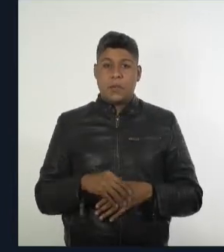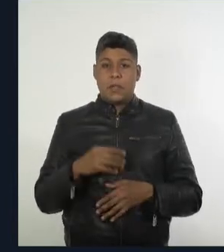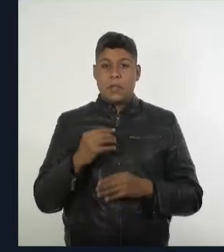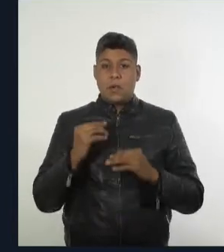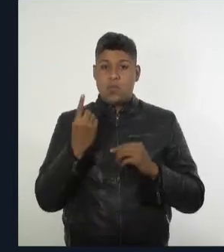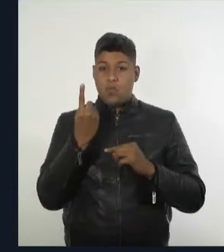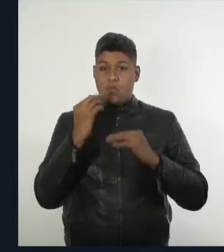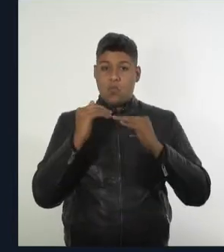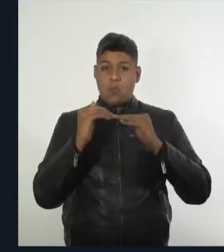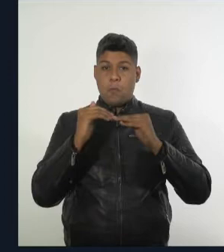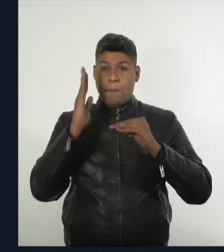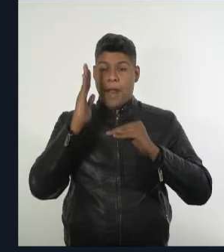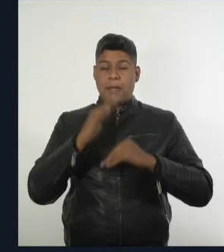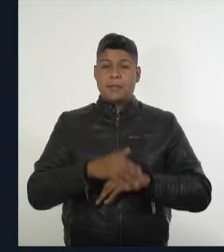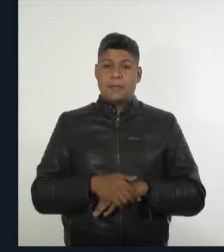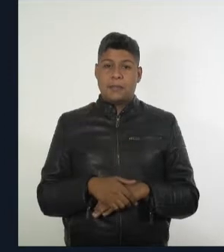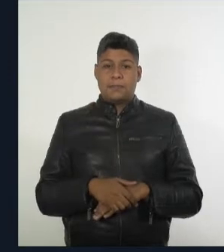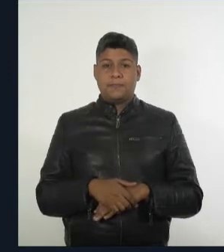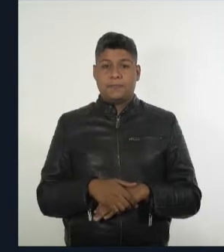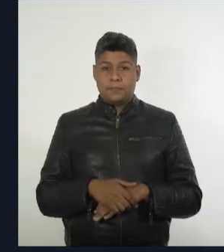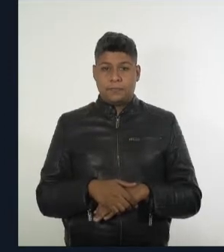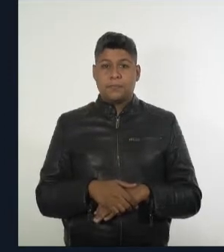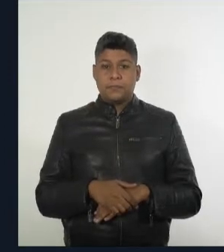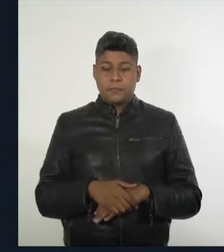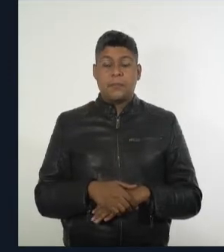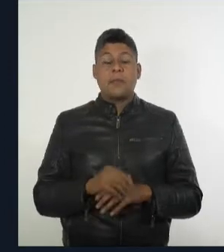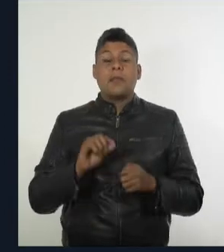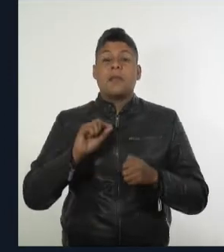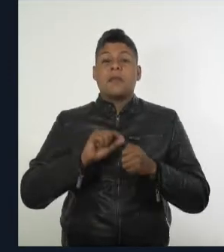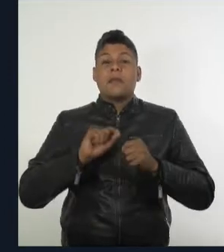1. Então, isso nos